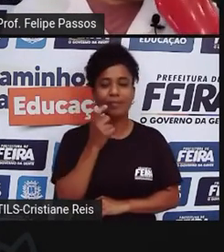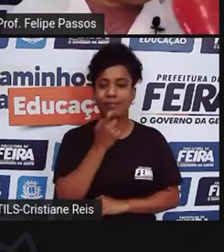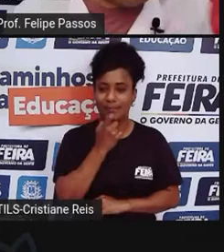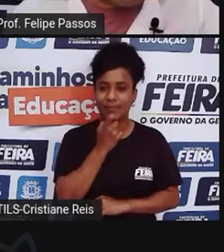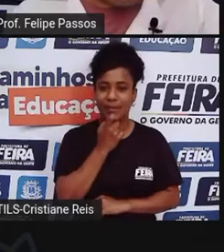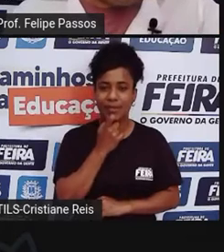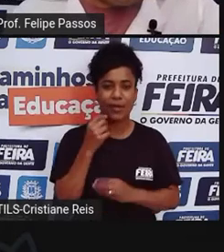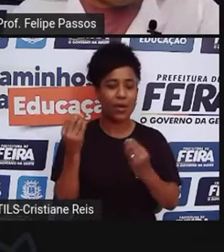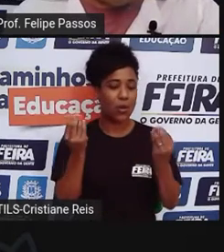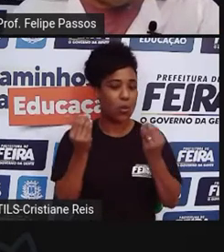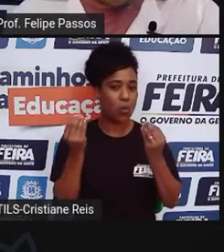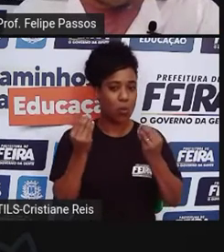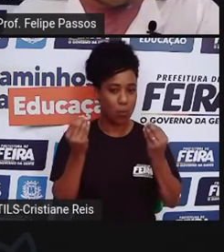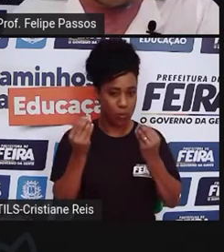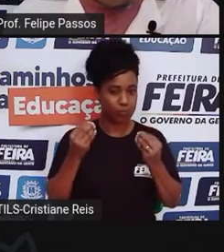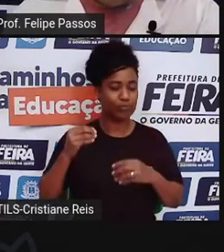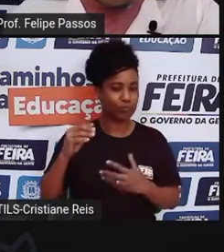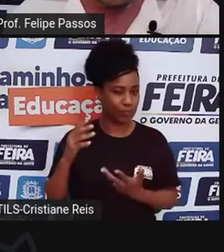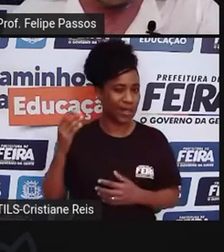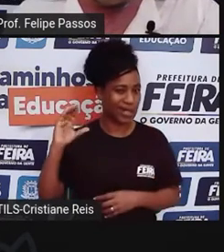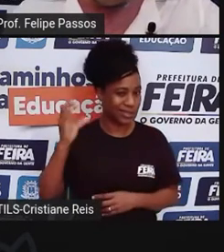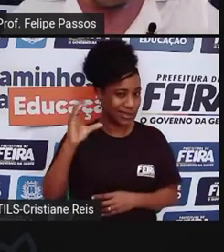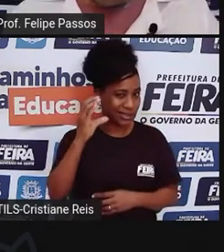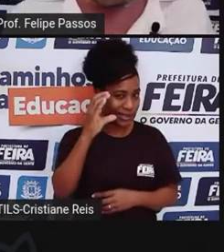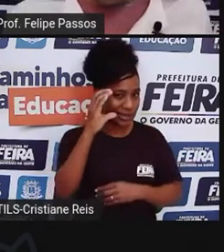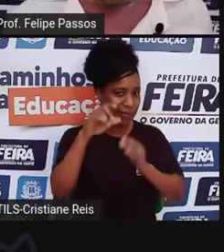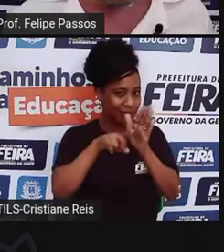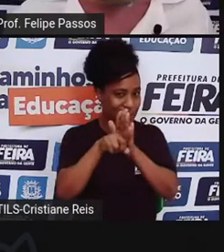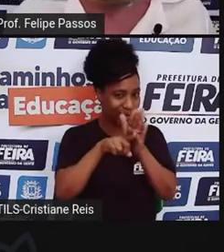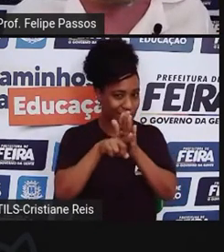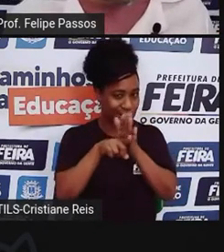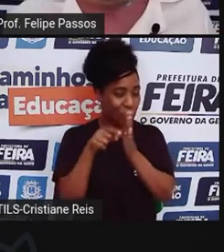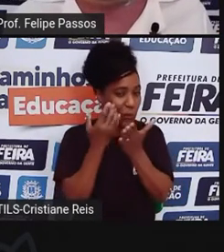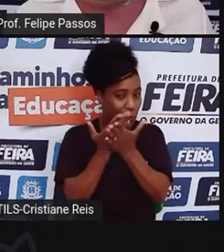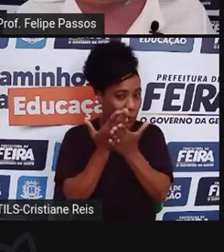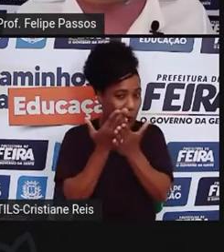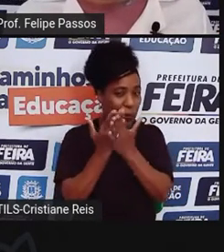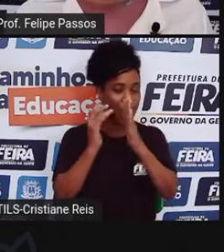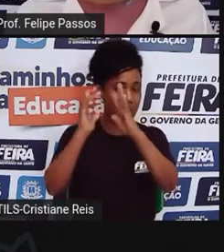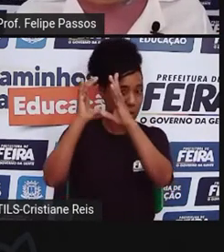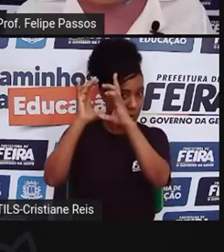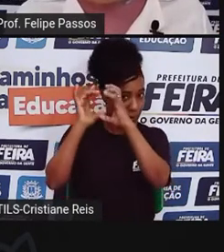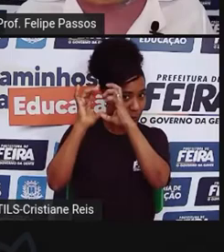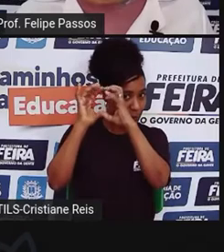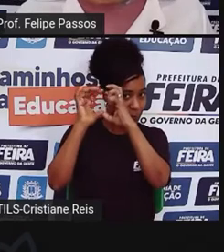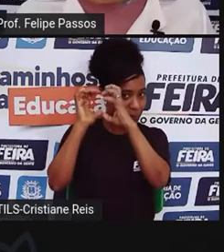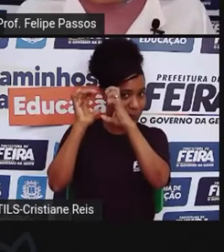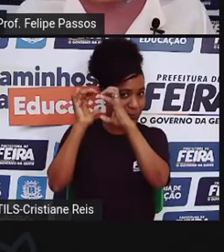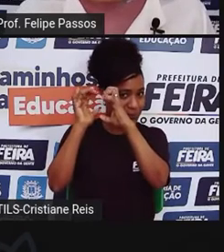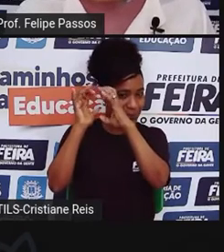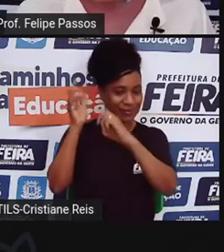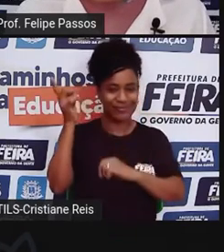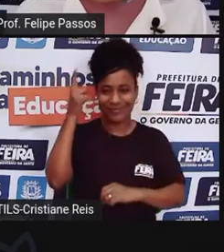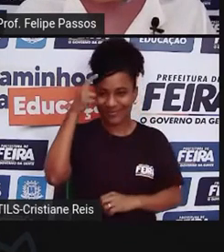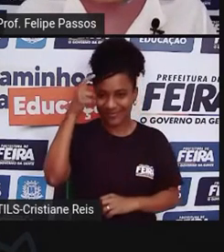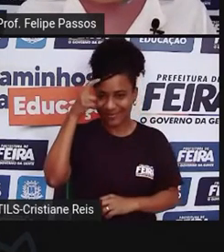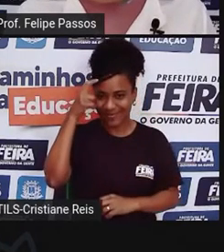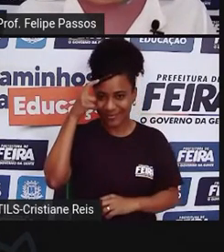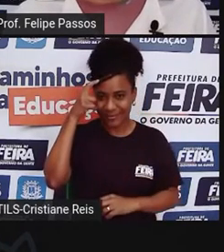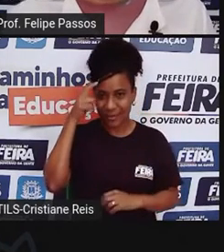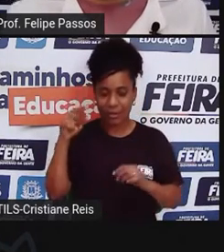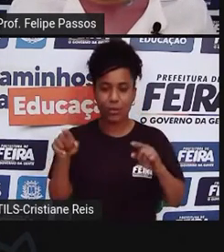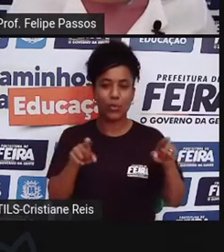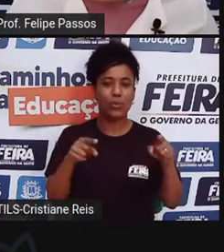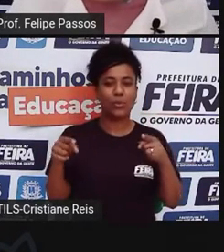científico, a anatomia. Como é que a música funciona no nosso cérebro? A música, ela ativa várias partes do nosso